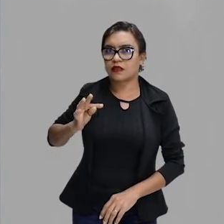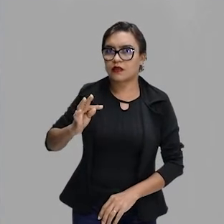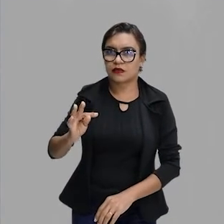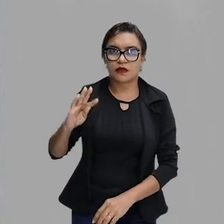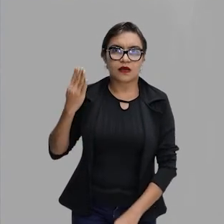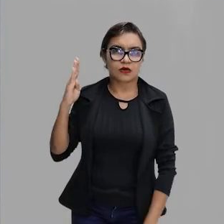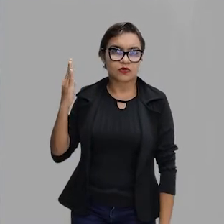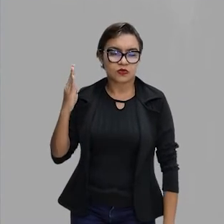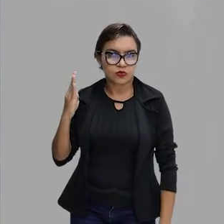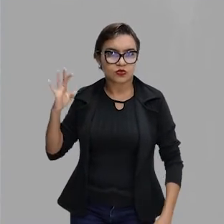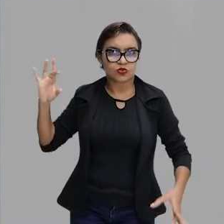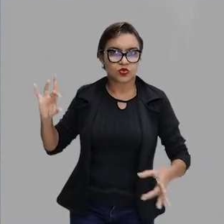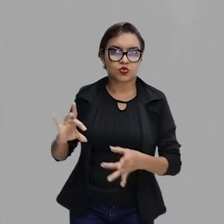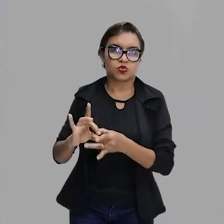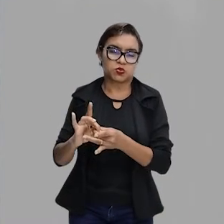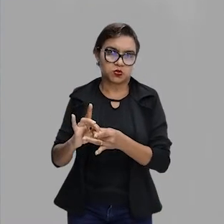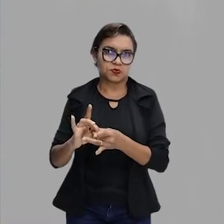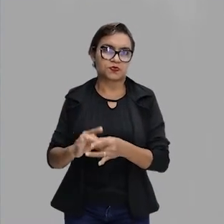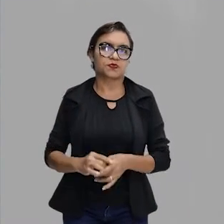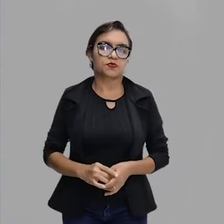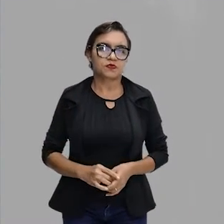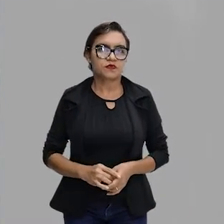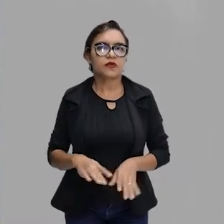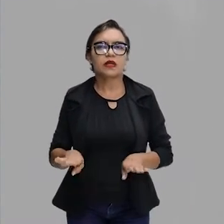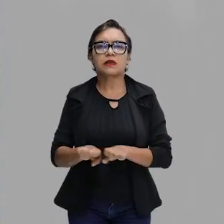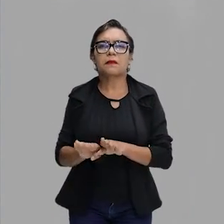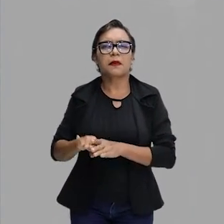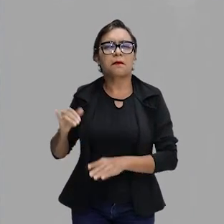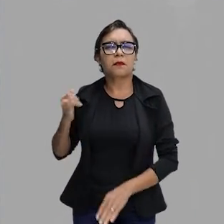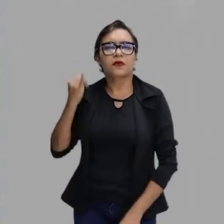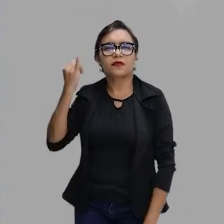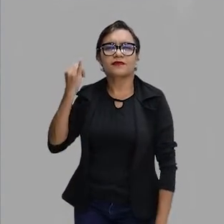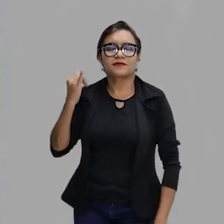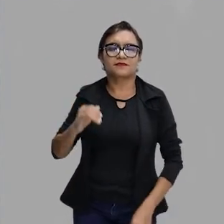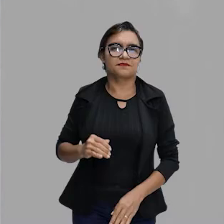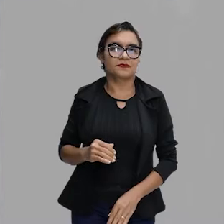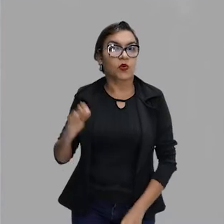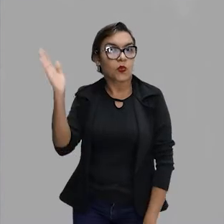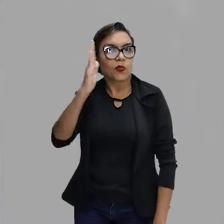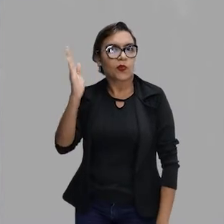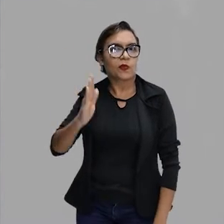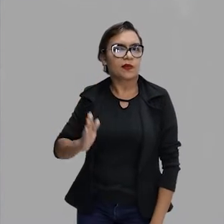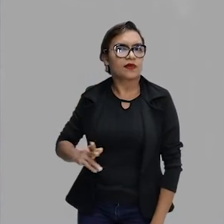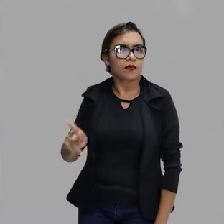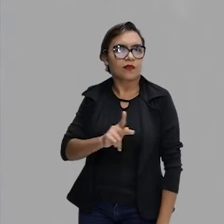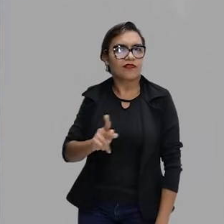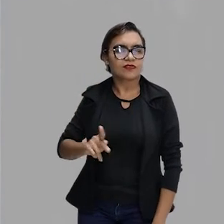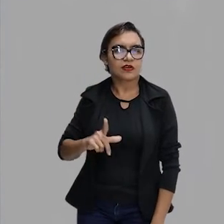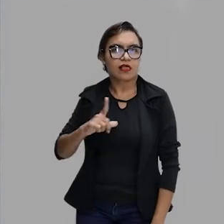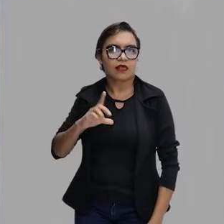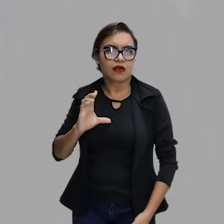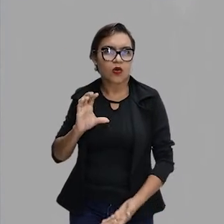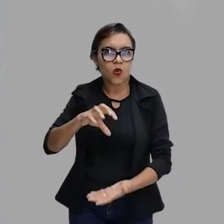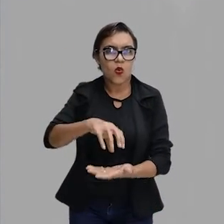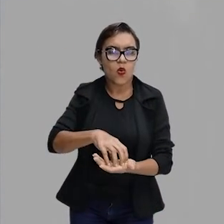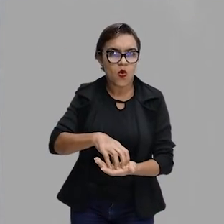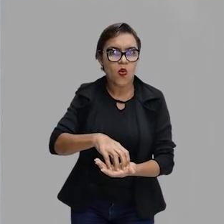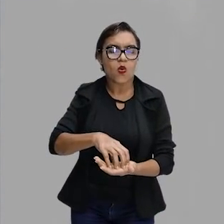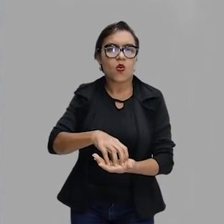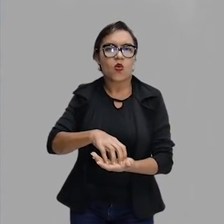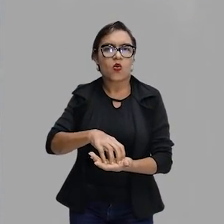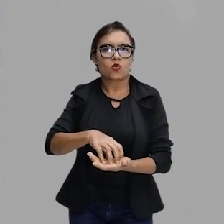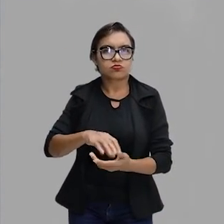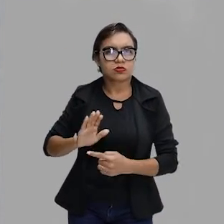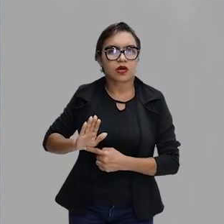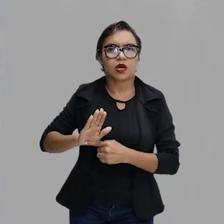pecuária de ponta, tá? E, muito importante, no Brasil, professor, Tem algum órgão responsável por ajudar no